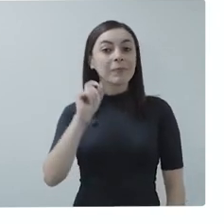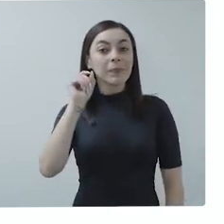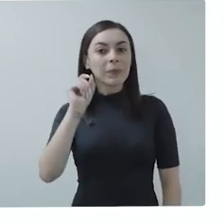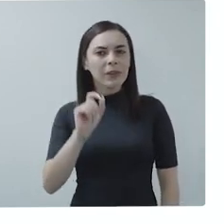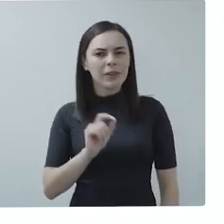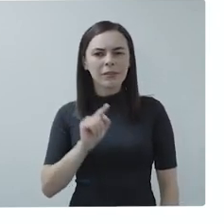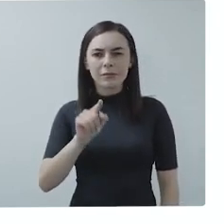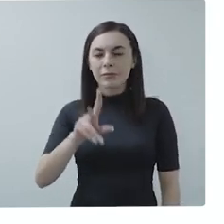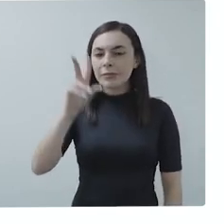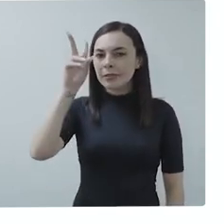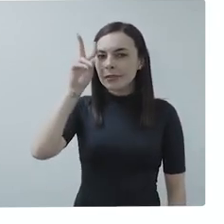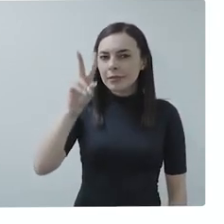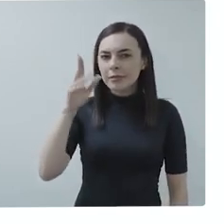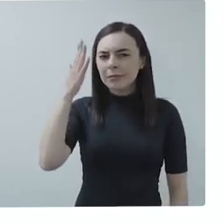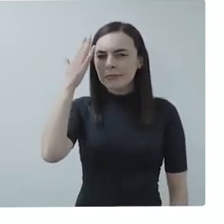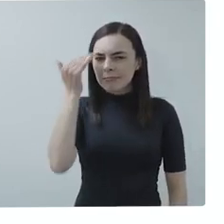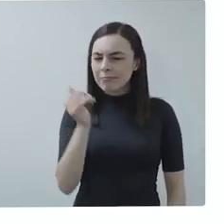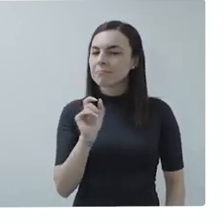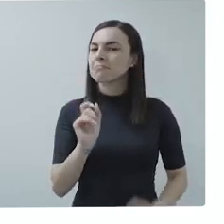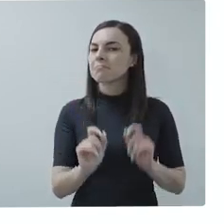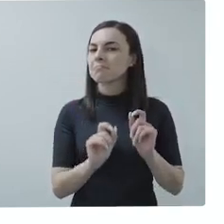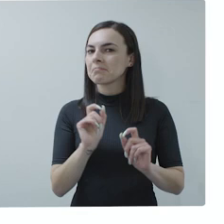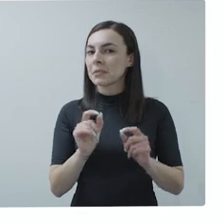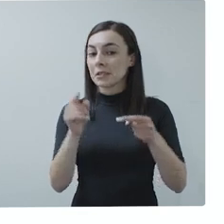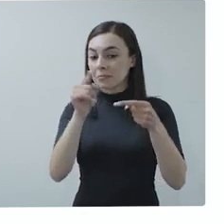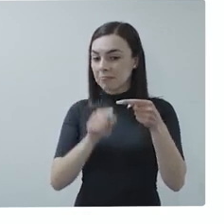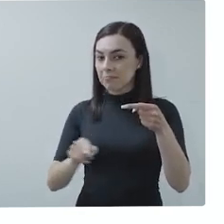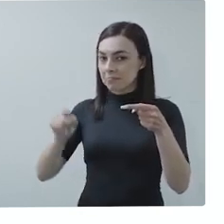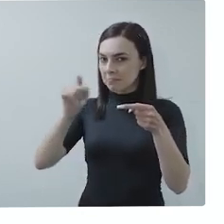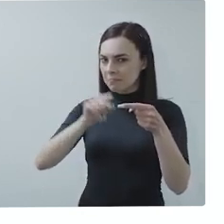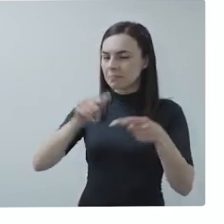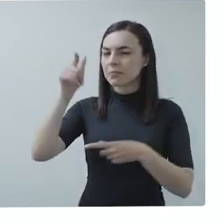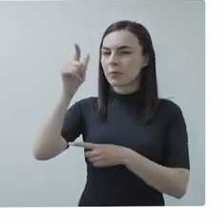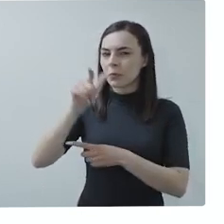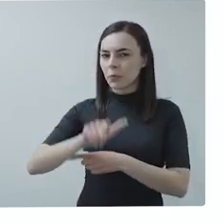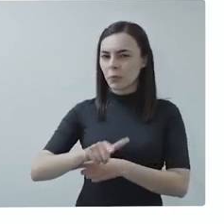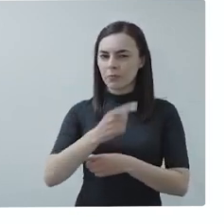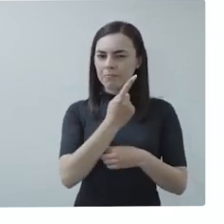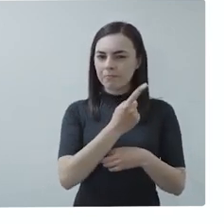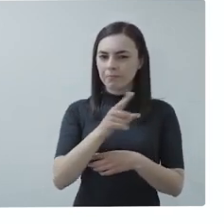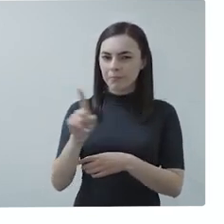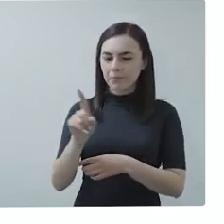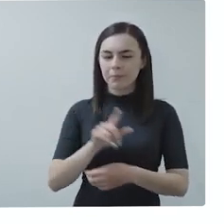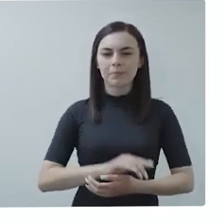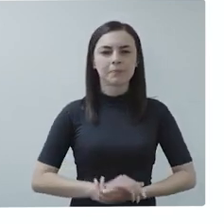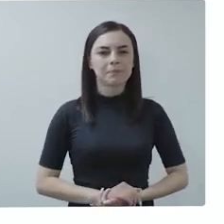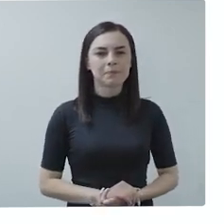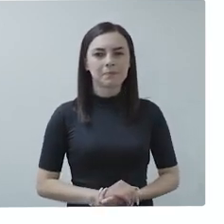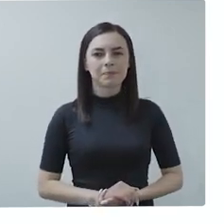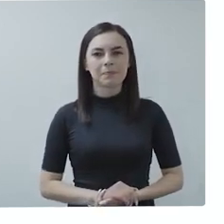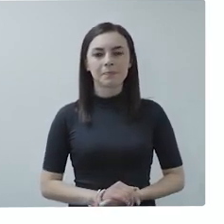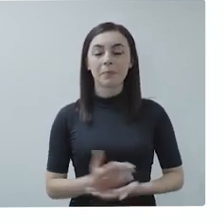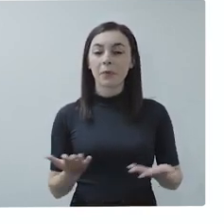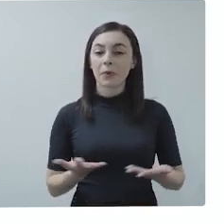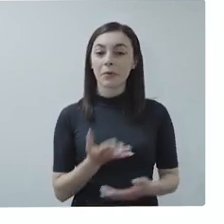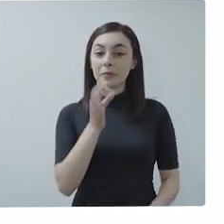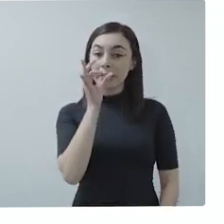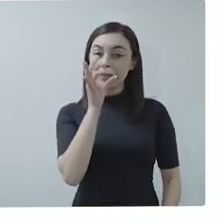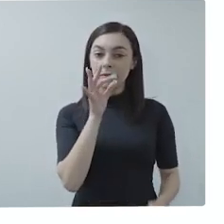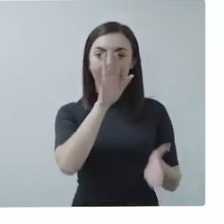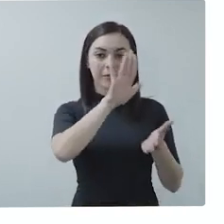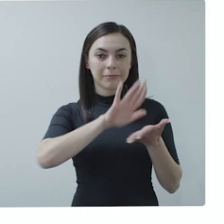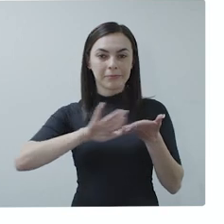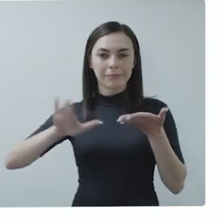Vocês sabem o que que é? Vamos rodar a roleta, vamos para sair a última. Olha lá, saiu